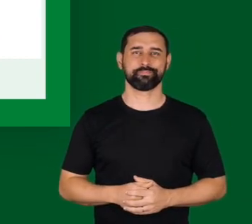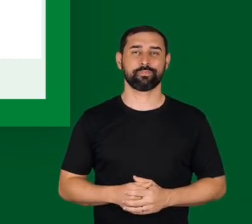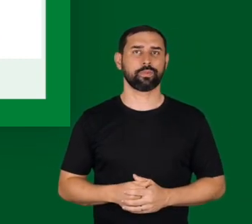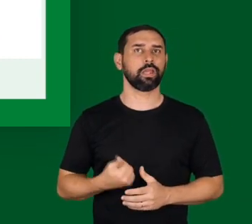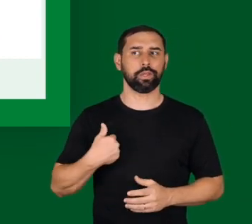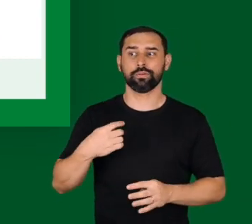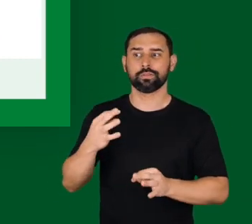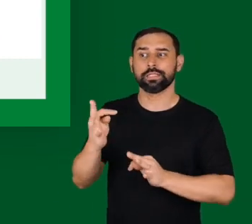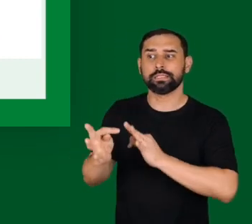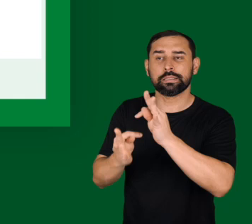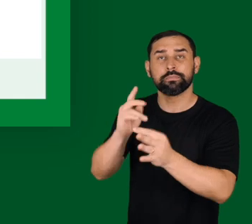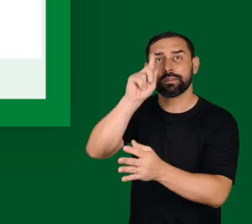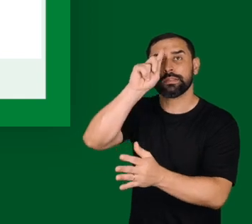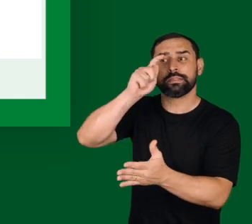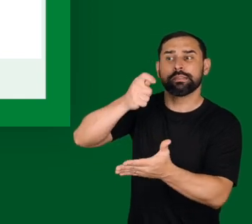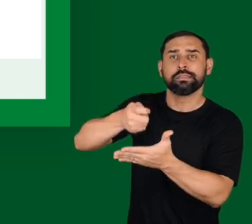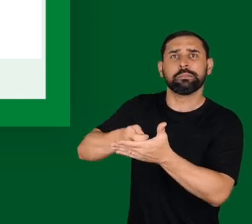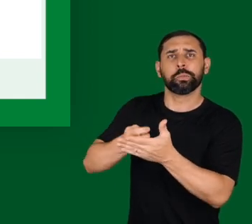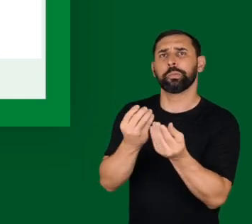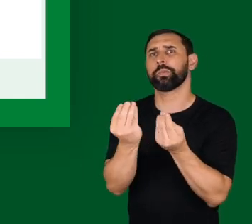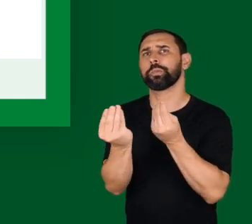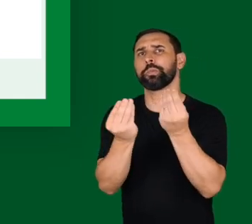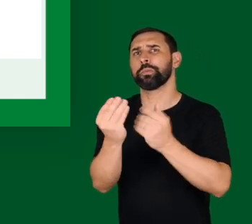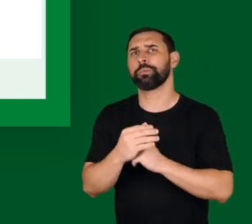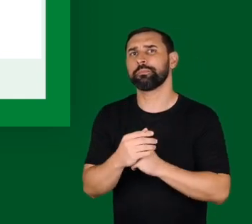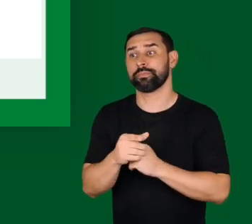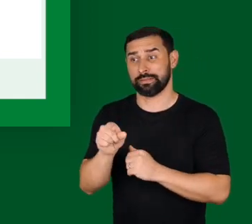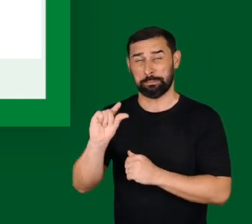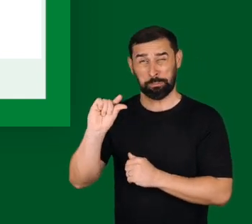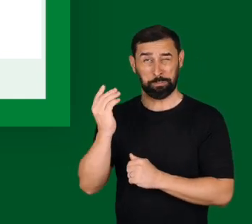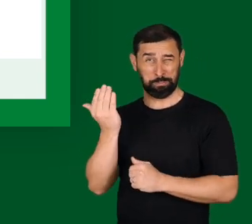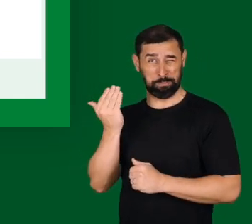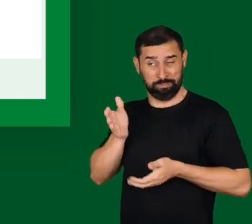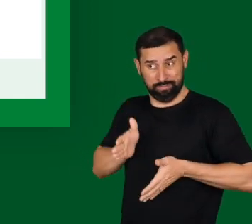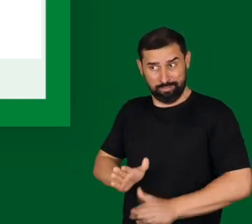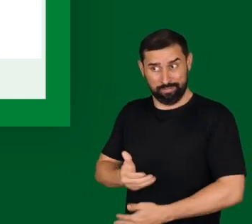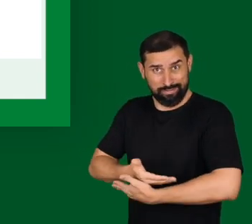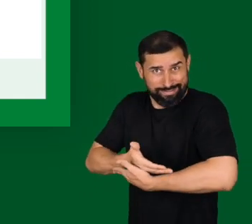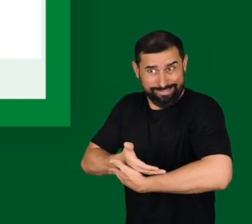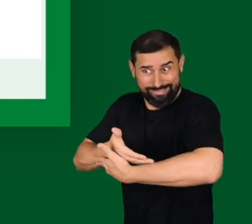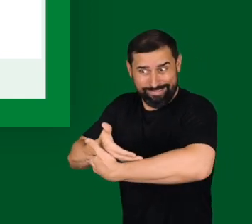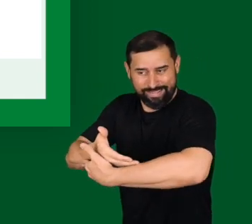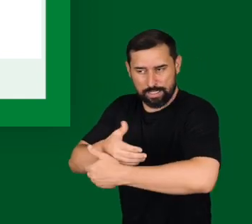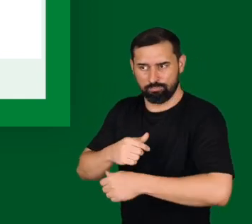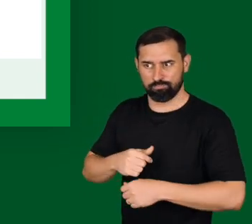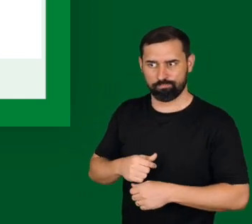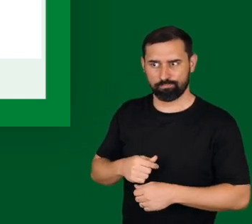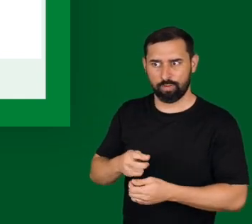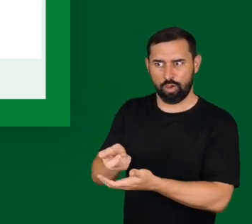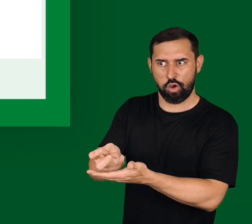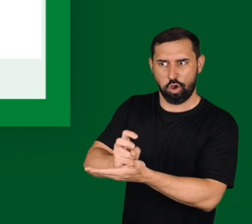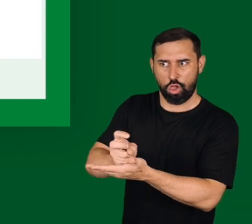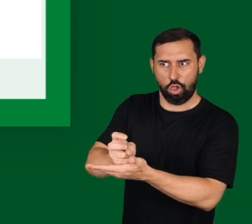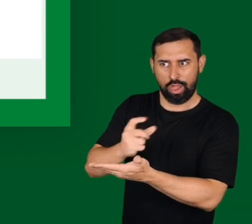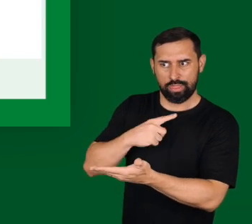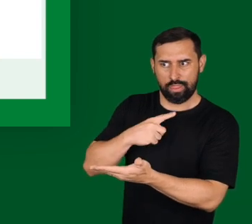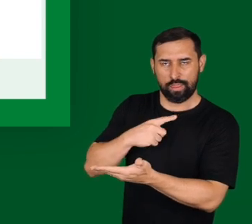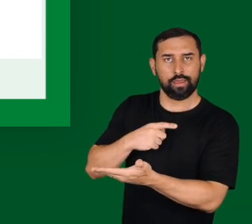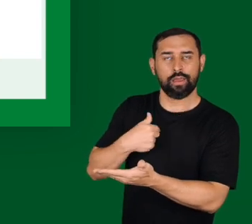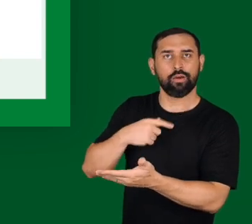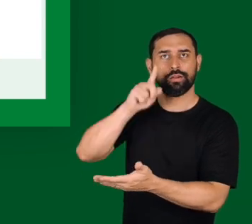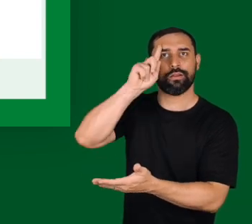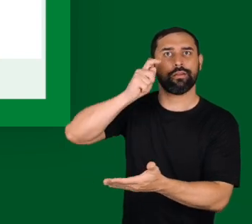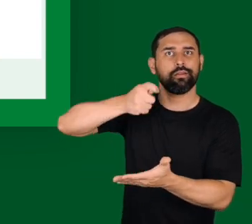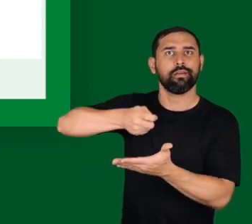sardinha. Beleza, eu fui, peguei aquele recém-nascido e eu